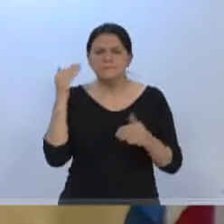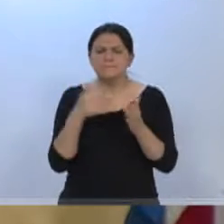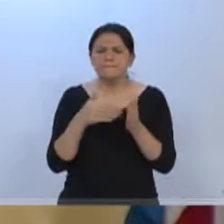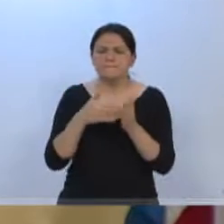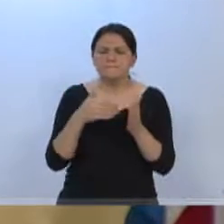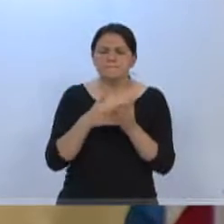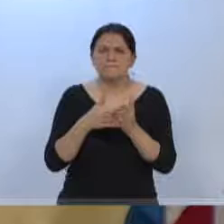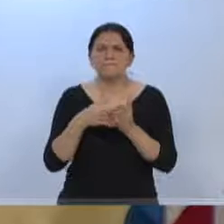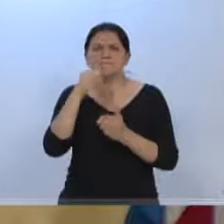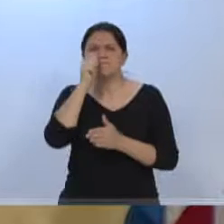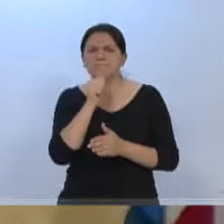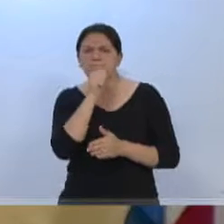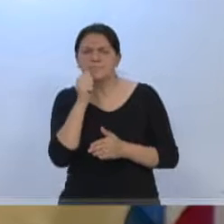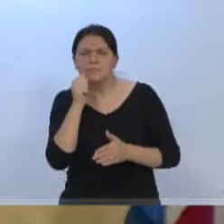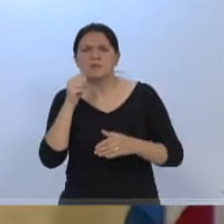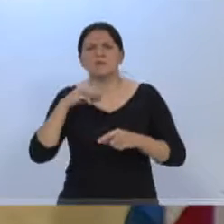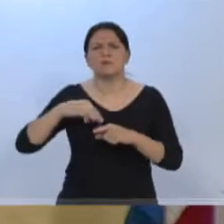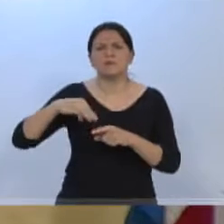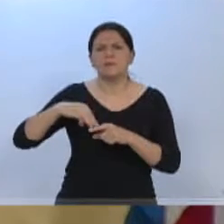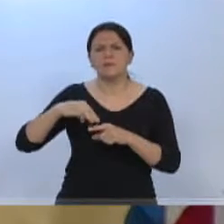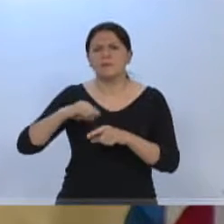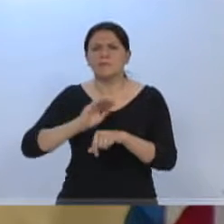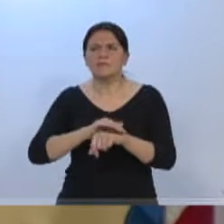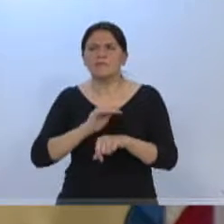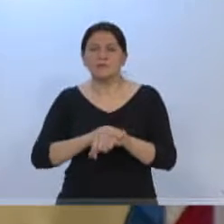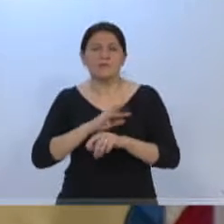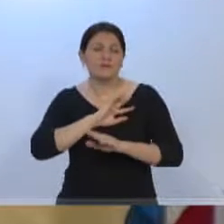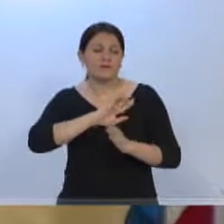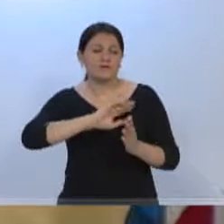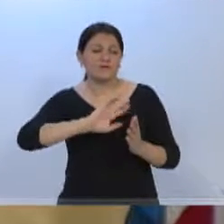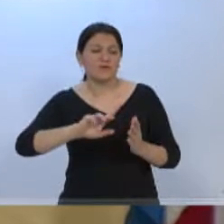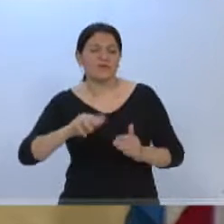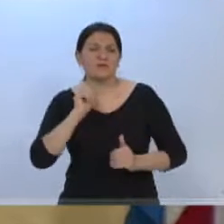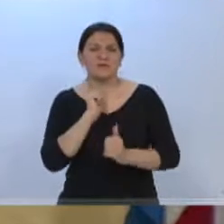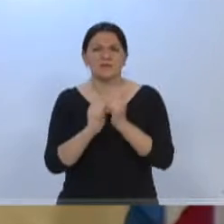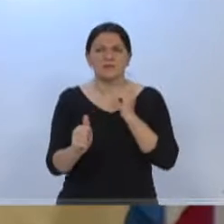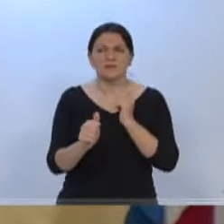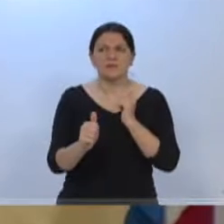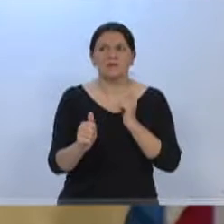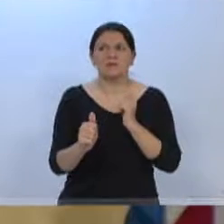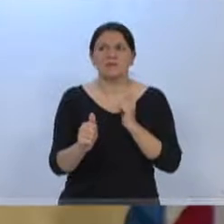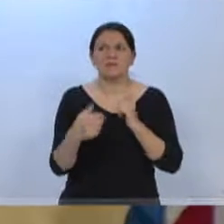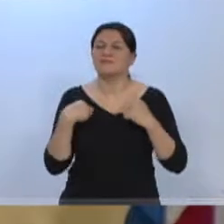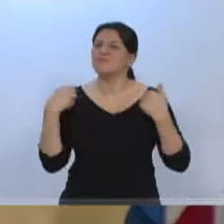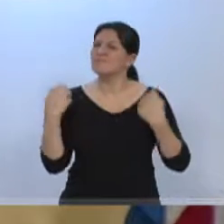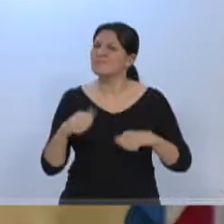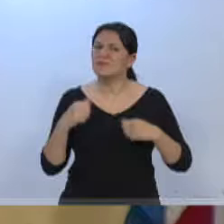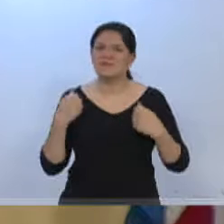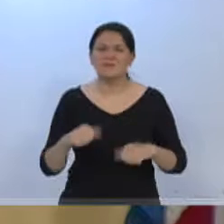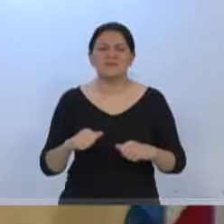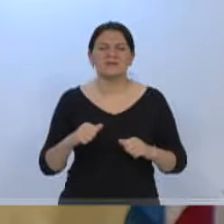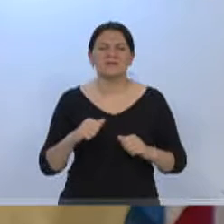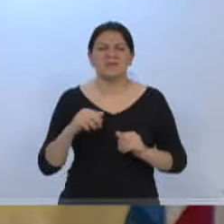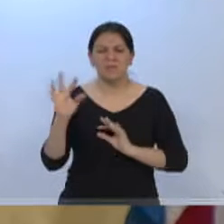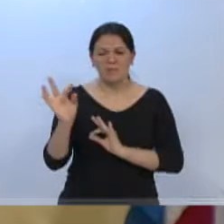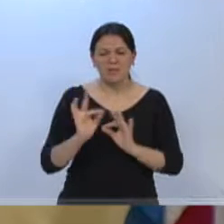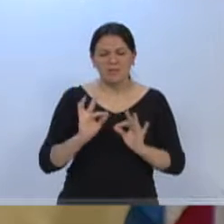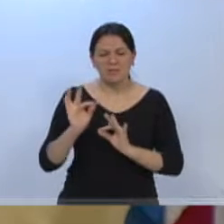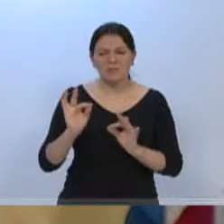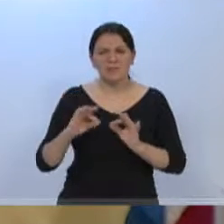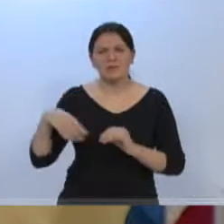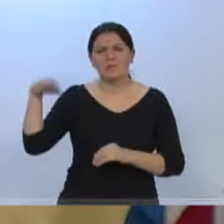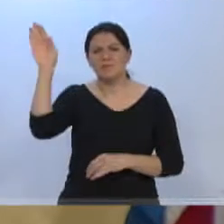do sacrifício que o município faz, inclusive, para atender as mais variadas modalidades esportivas, e a gente precisa ter um planejamento de país,